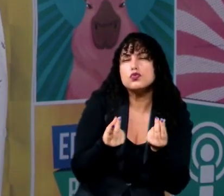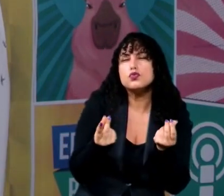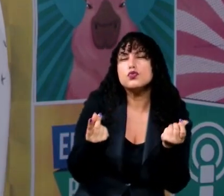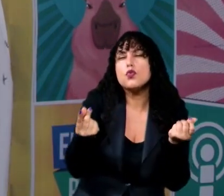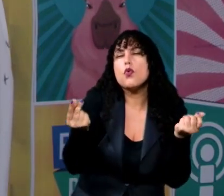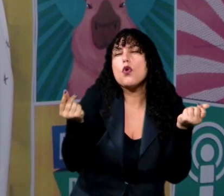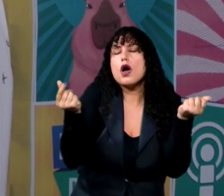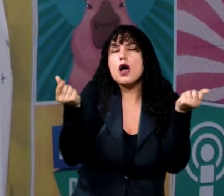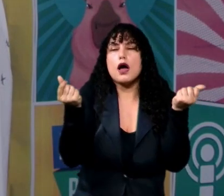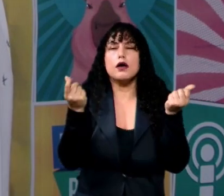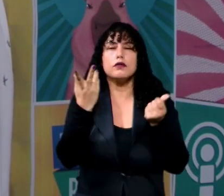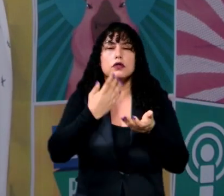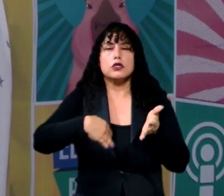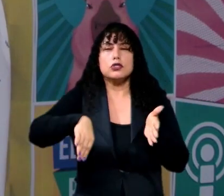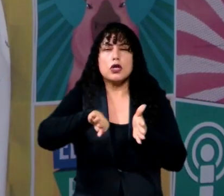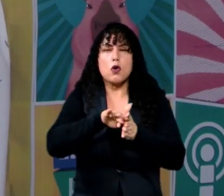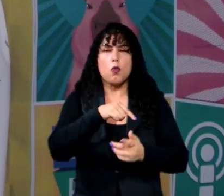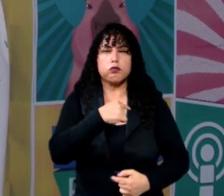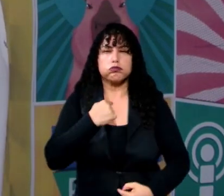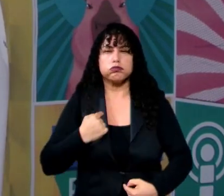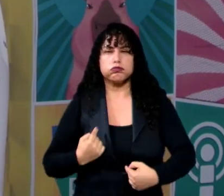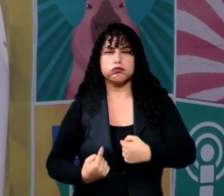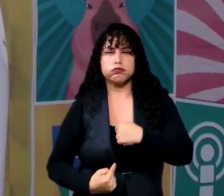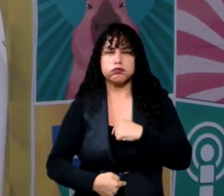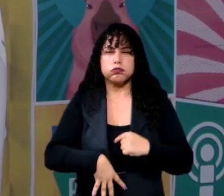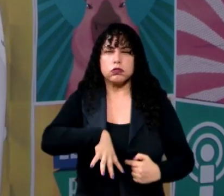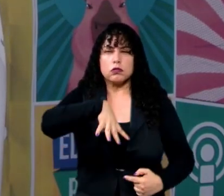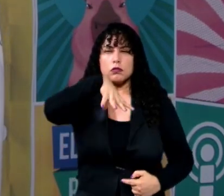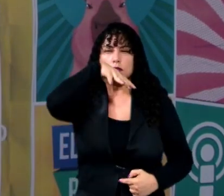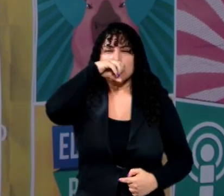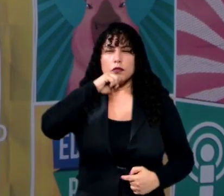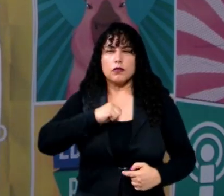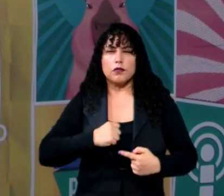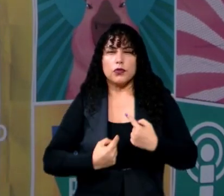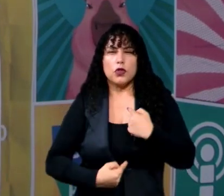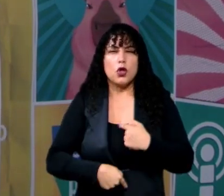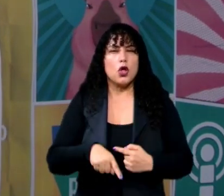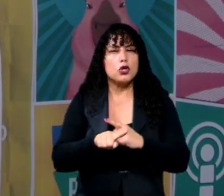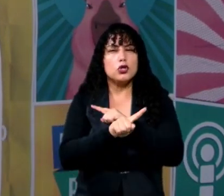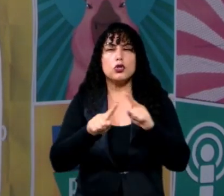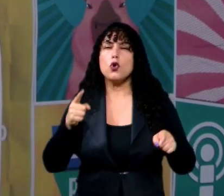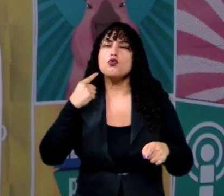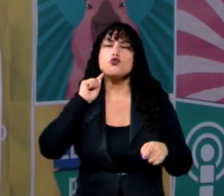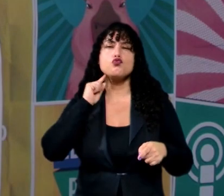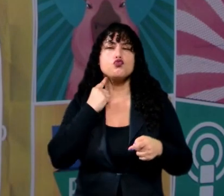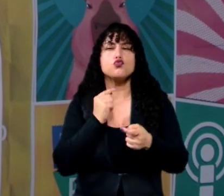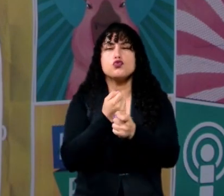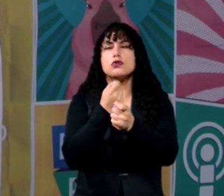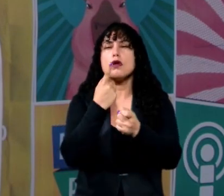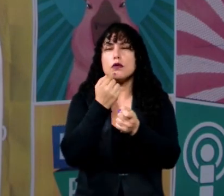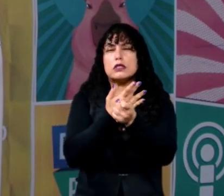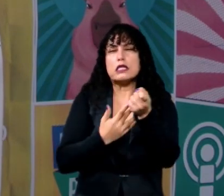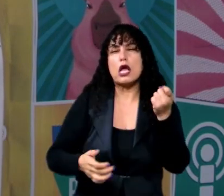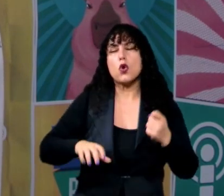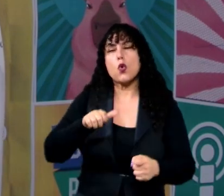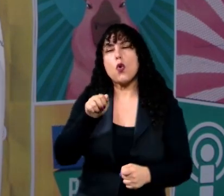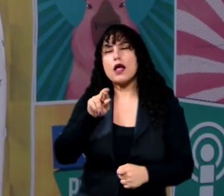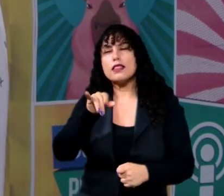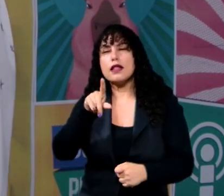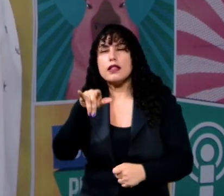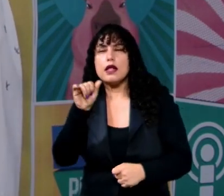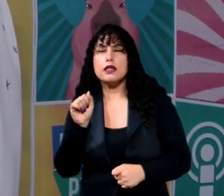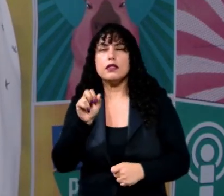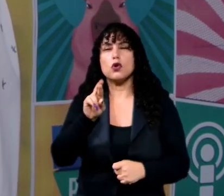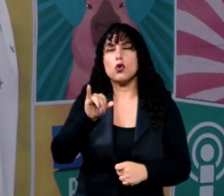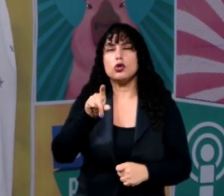né? Então, chegou nas entranhas, nós não poluímos o nosso sangue com adrenalina e cortisol